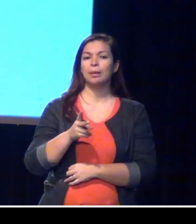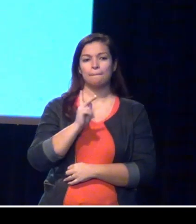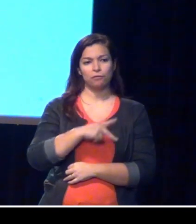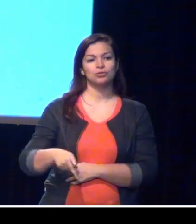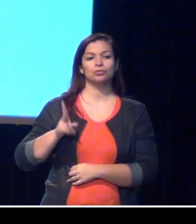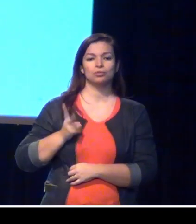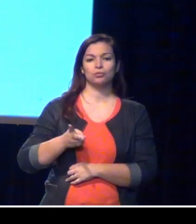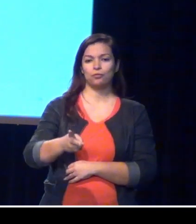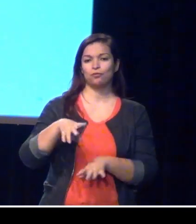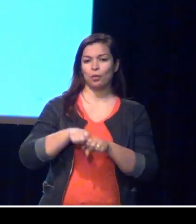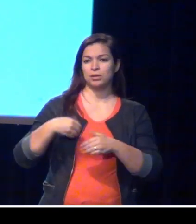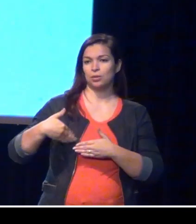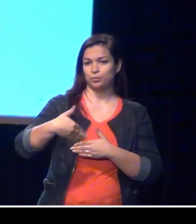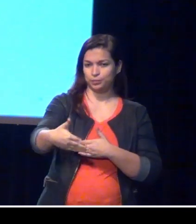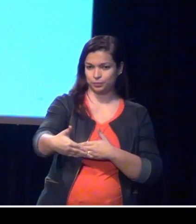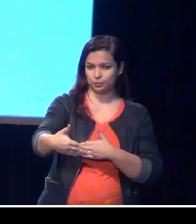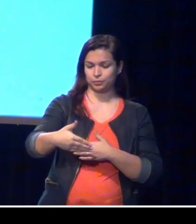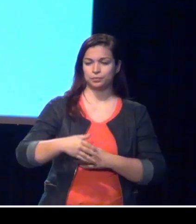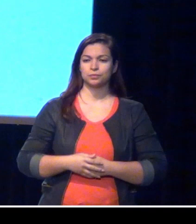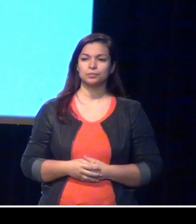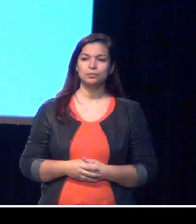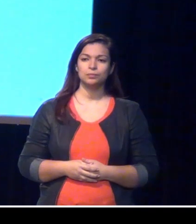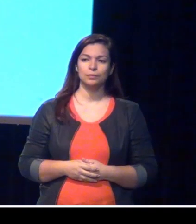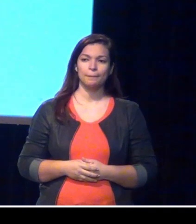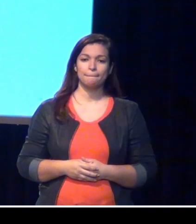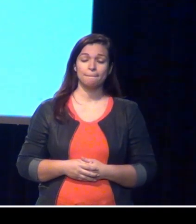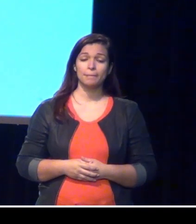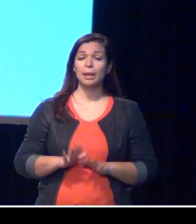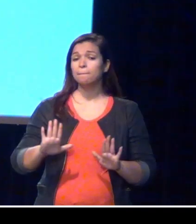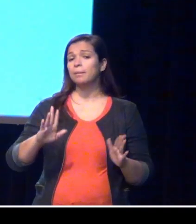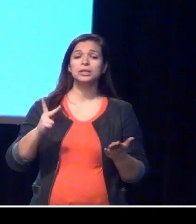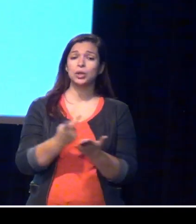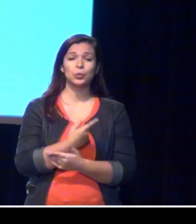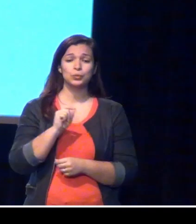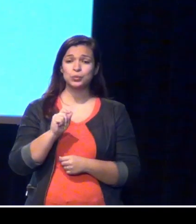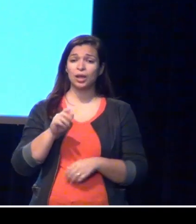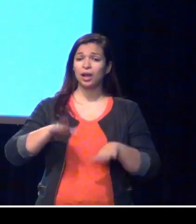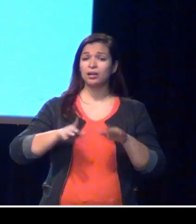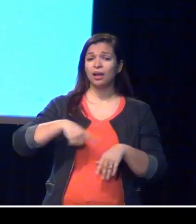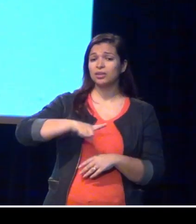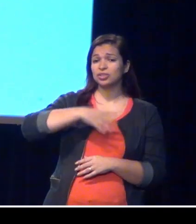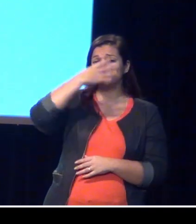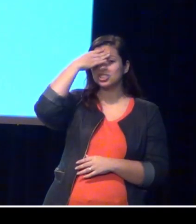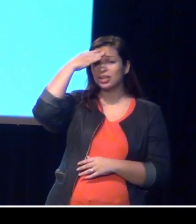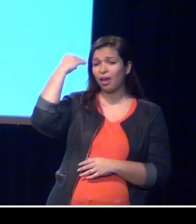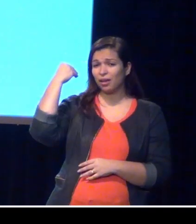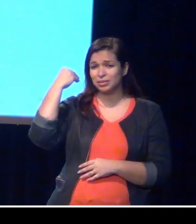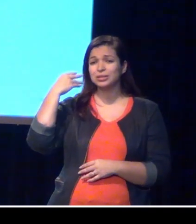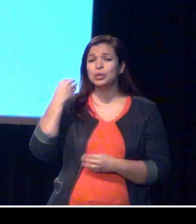formação. Só que, às vezes, a gente esquece um pouco, na nossa prática, da